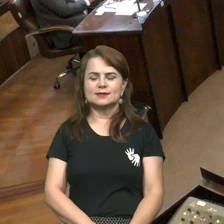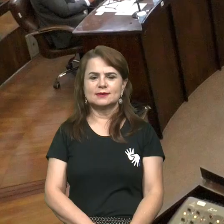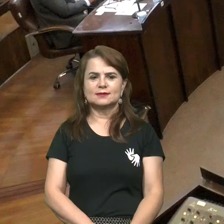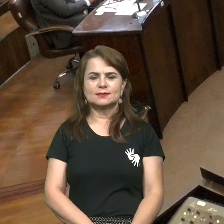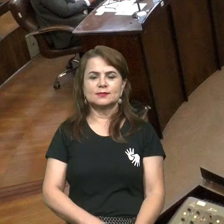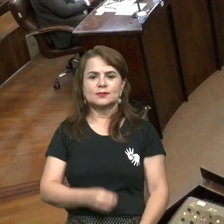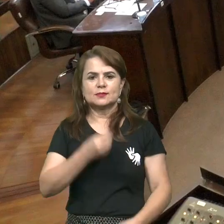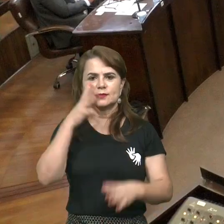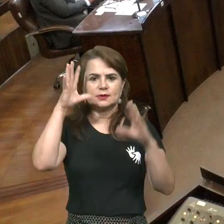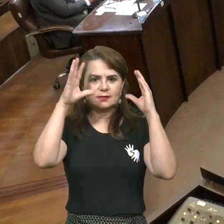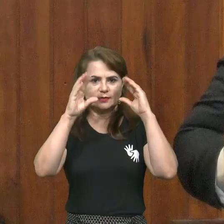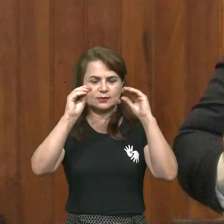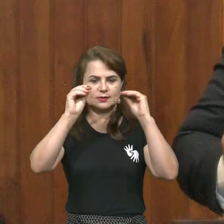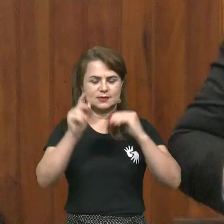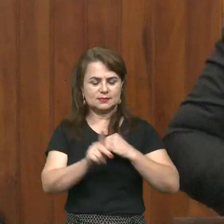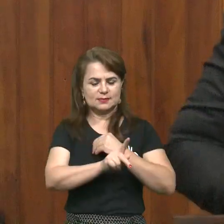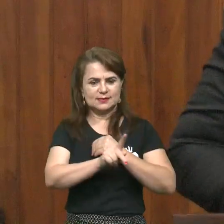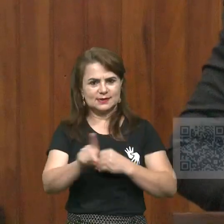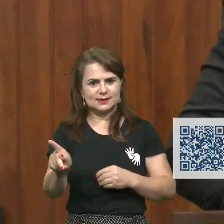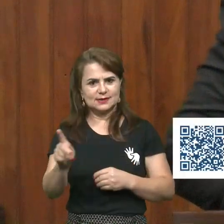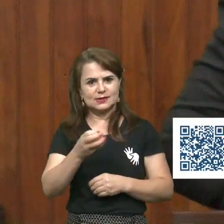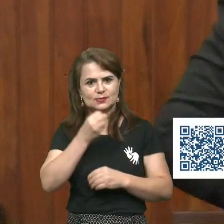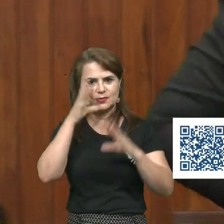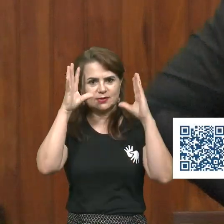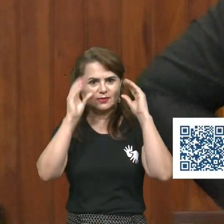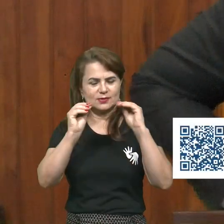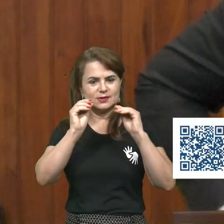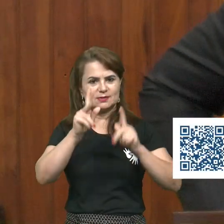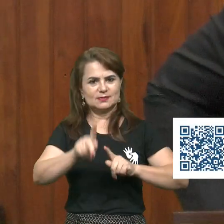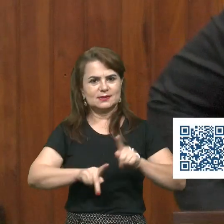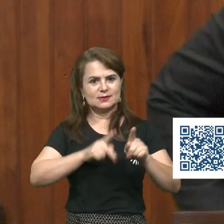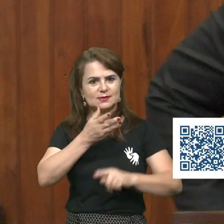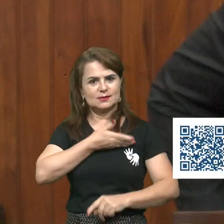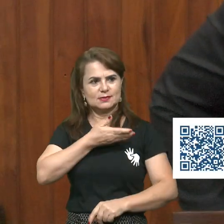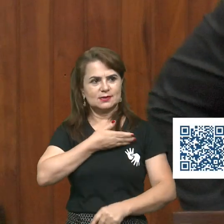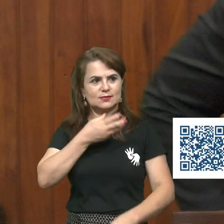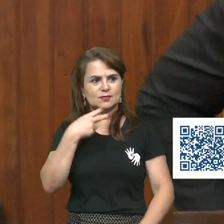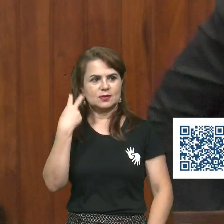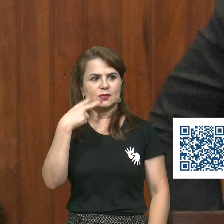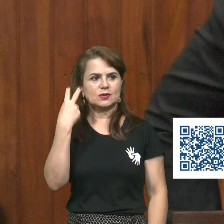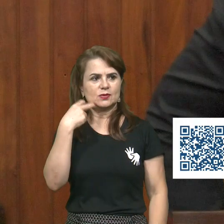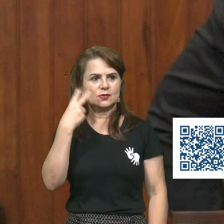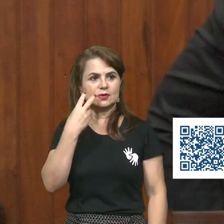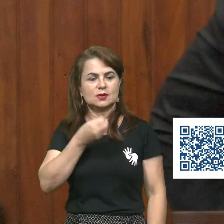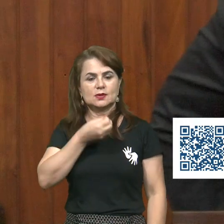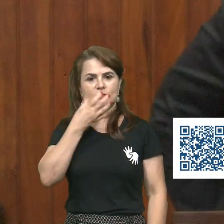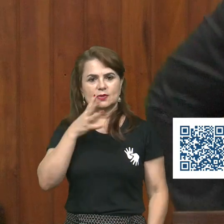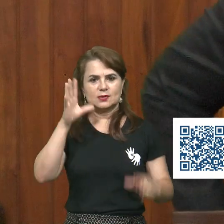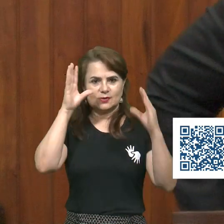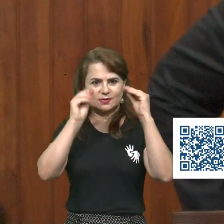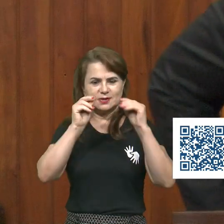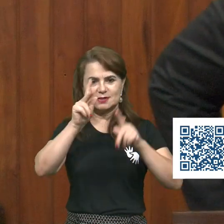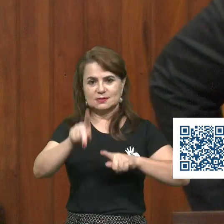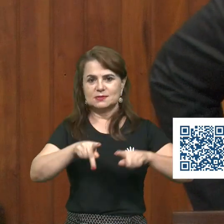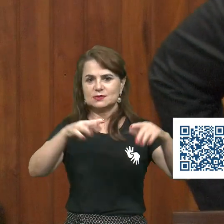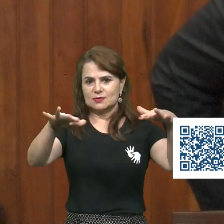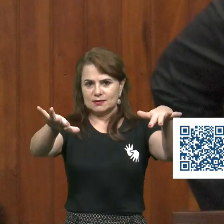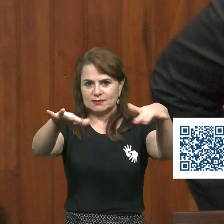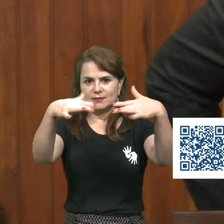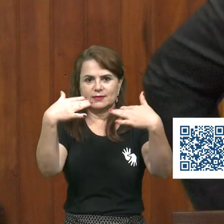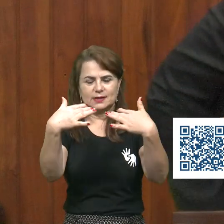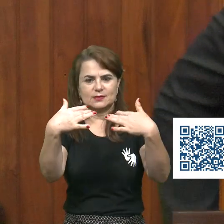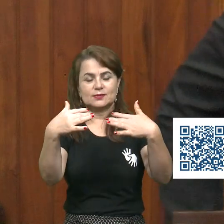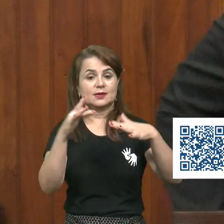Boa noite, senhor presidente. Boa noite a todos os colegas, vereadores, todos que nos acompanham.